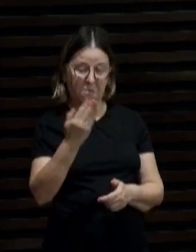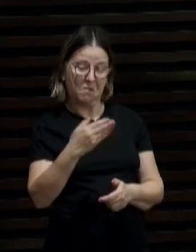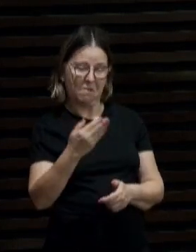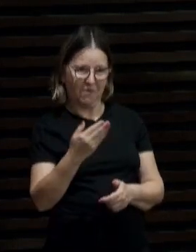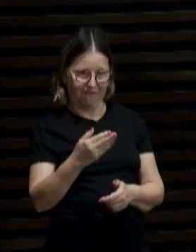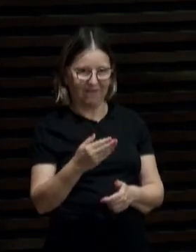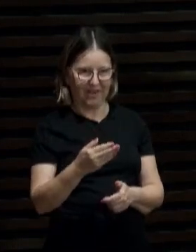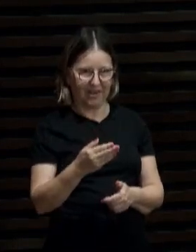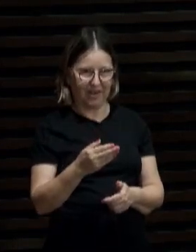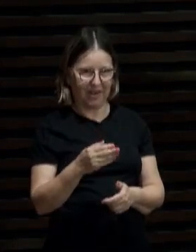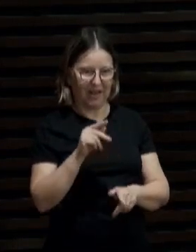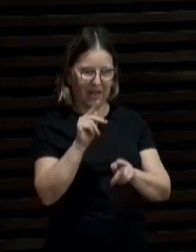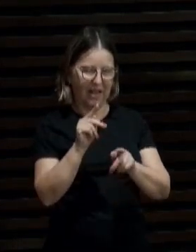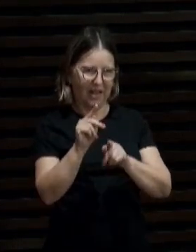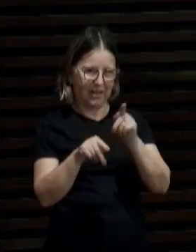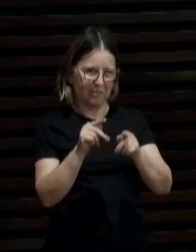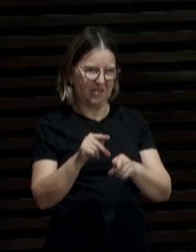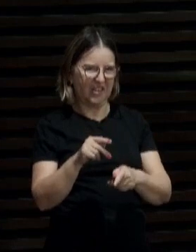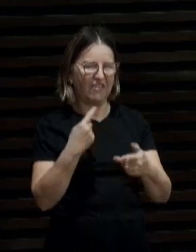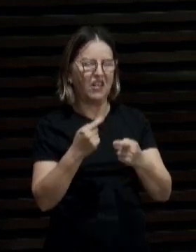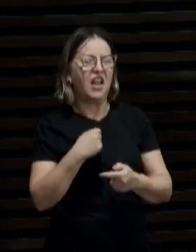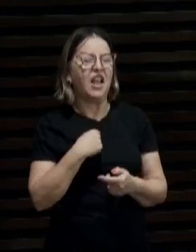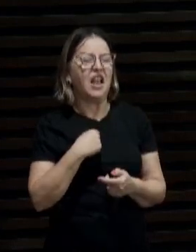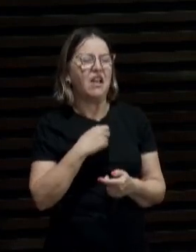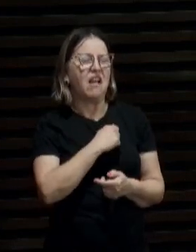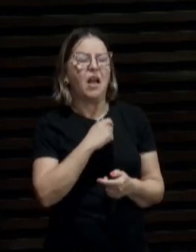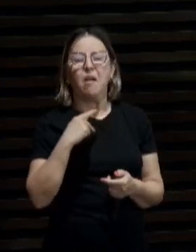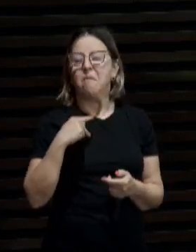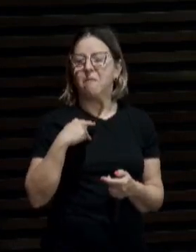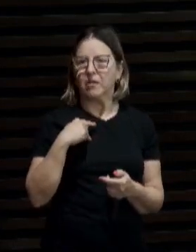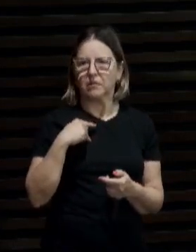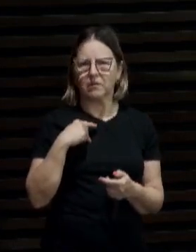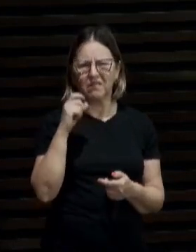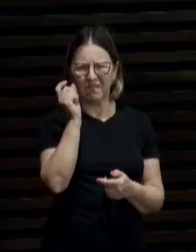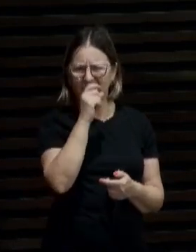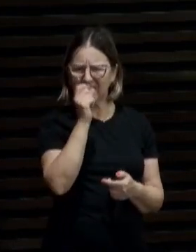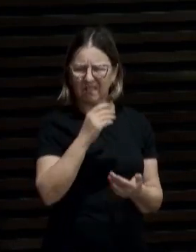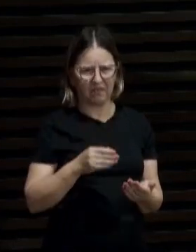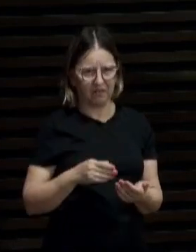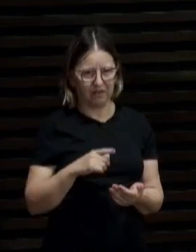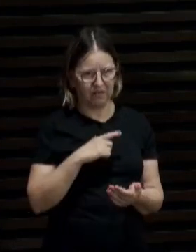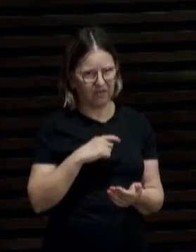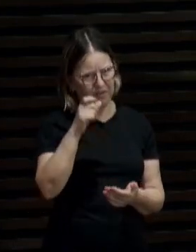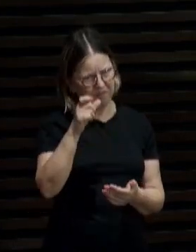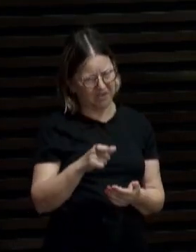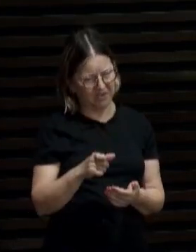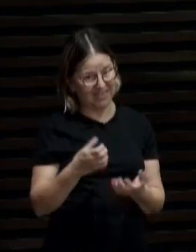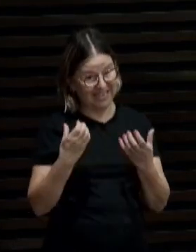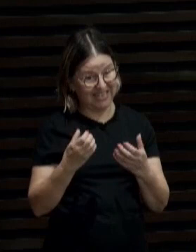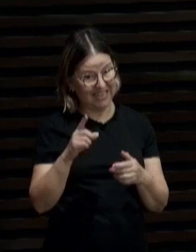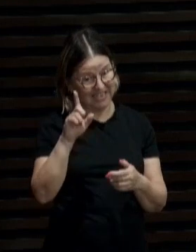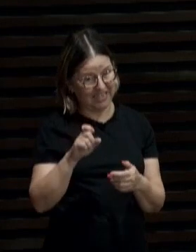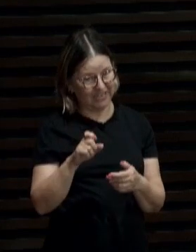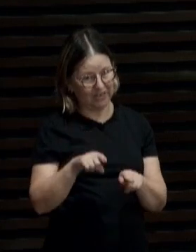declaram apóstolos. Tinha gente ali, nessa igreja, que queria se declarar apóstolo, sem ser. Hoje também tem